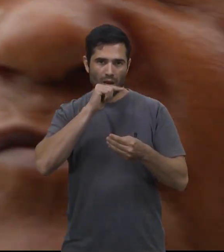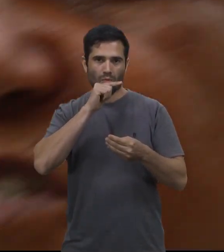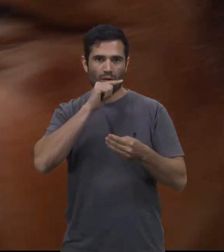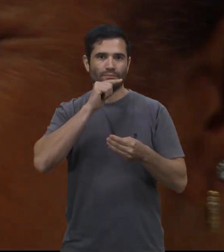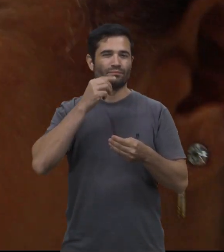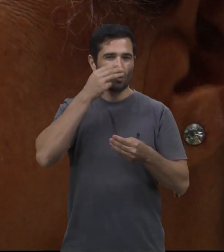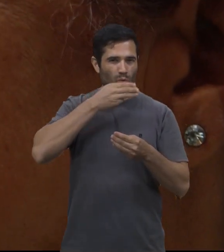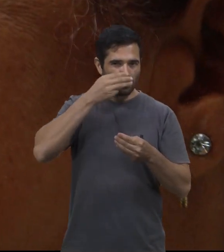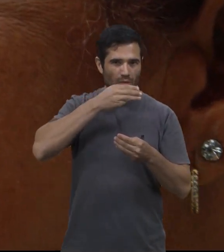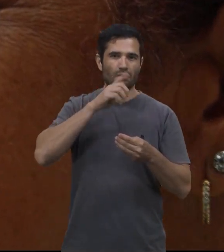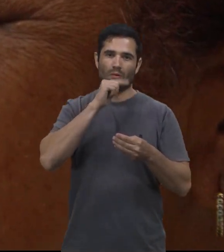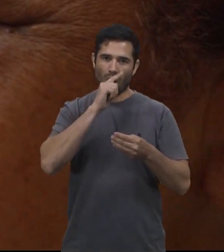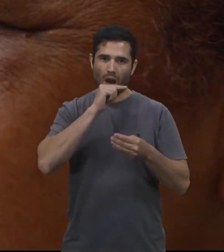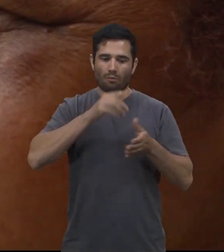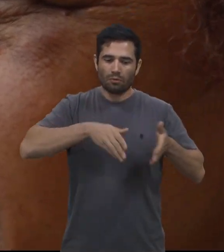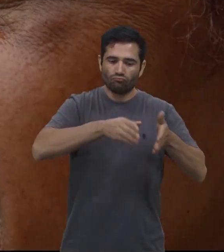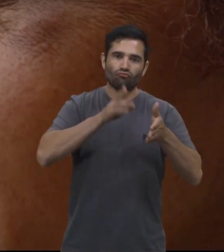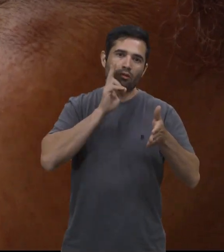água doce.